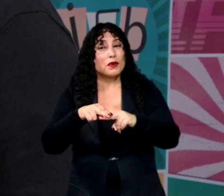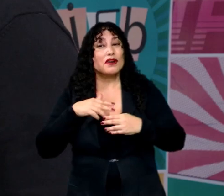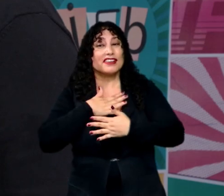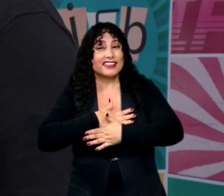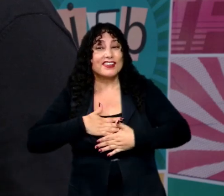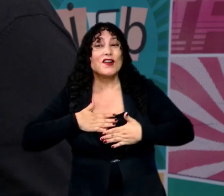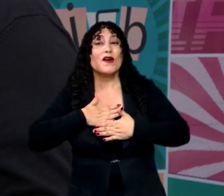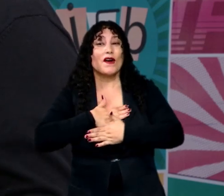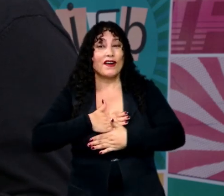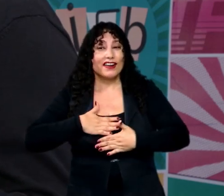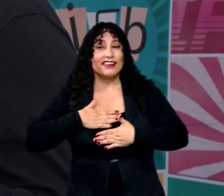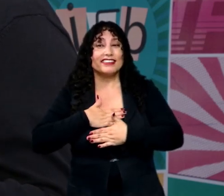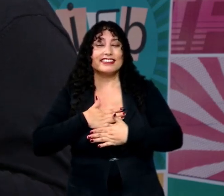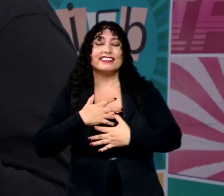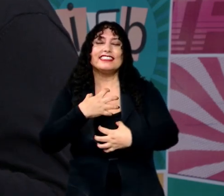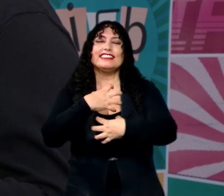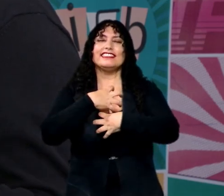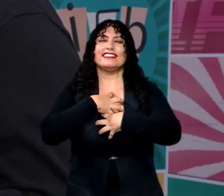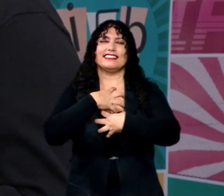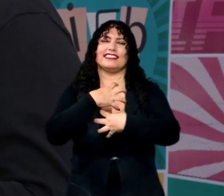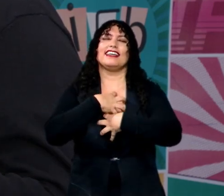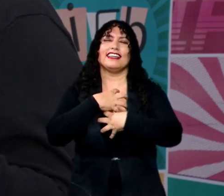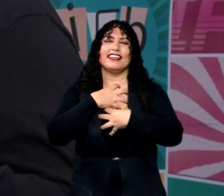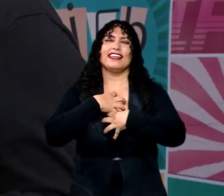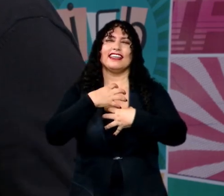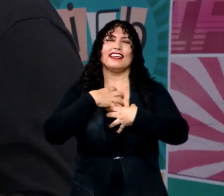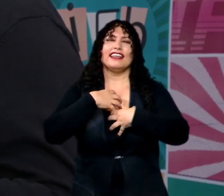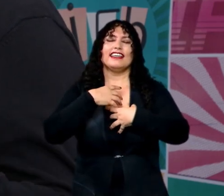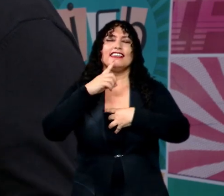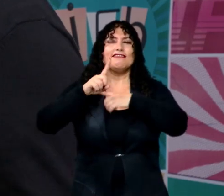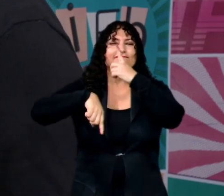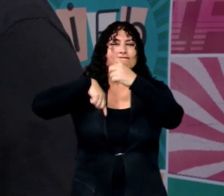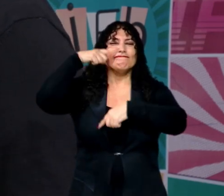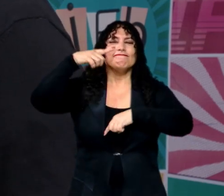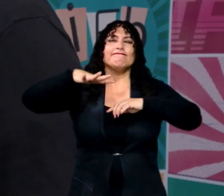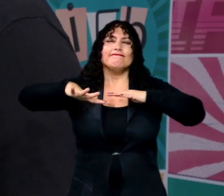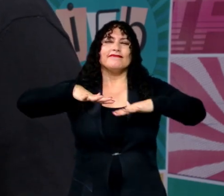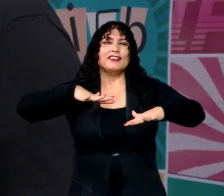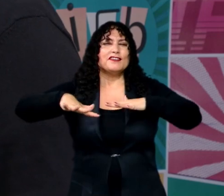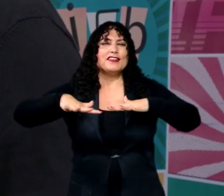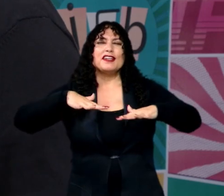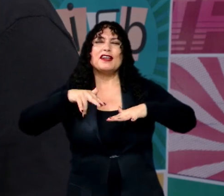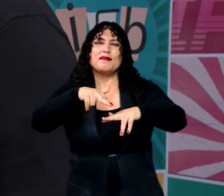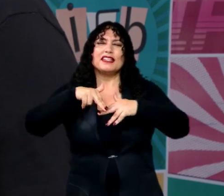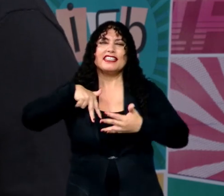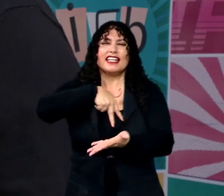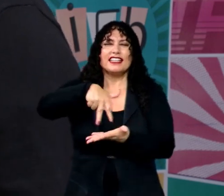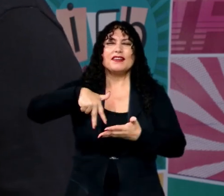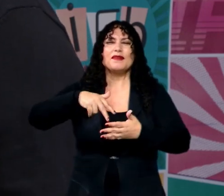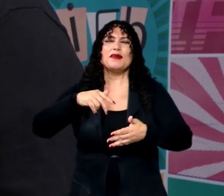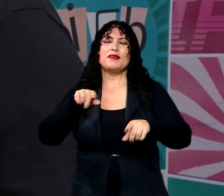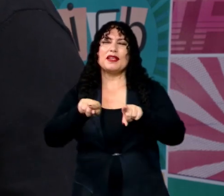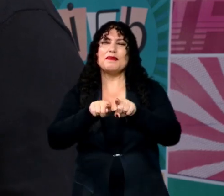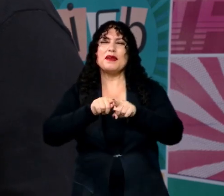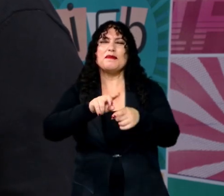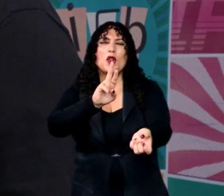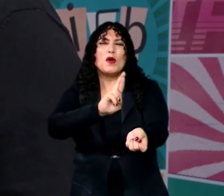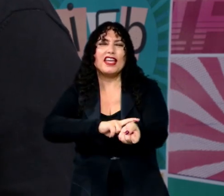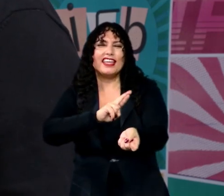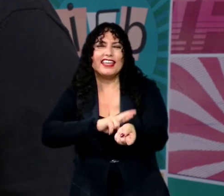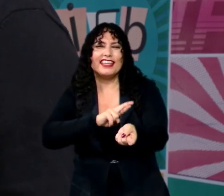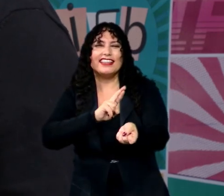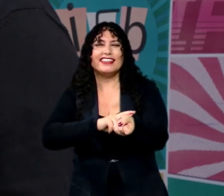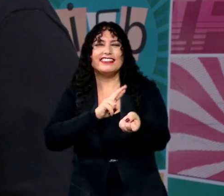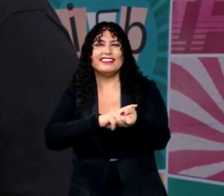disso. Né? A gente sente, a gente transcende pelo movimento, pela dança, pela arte, pelo ritmo.